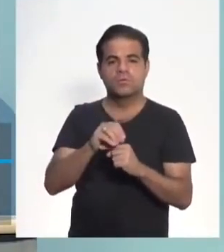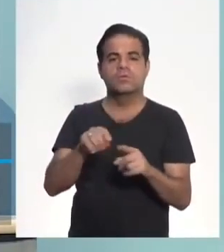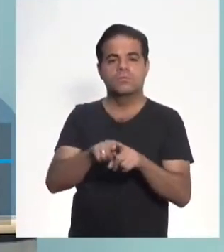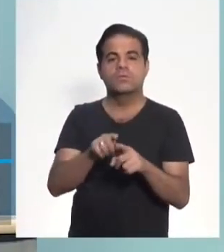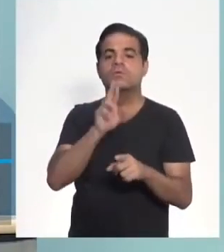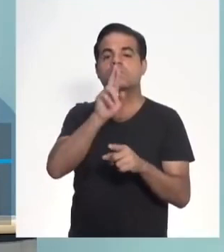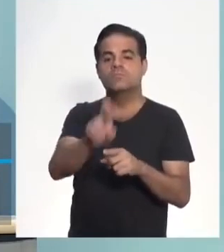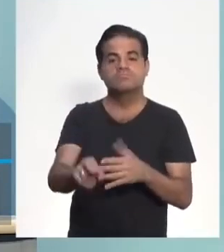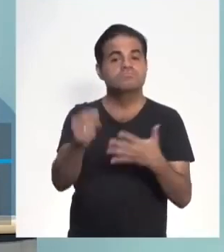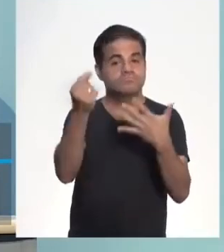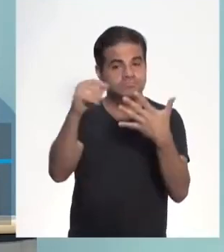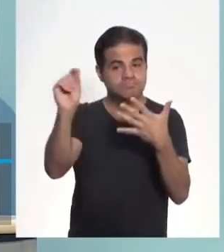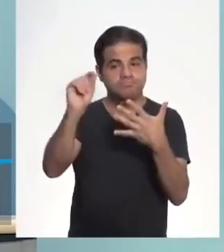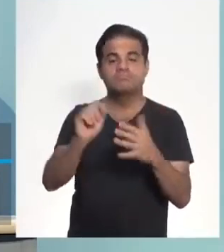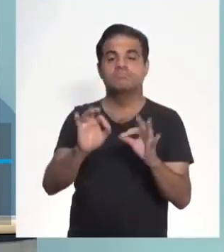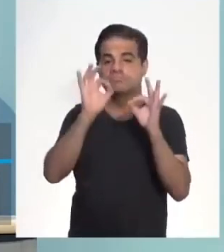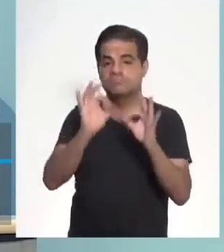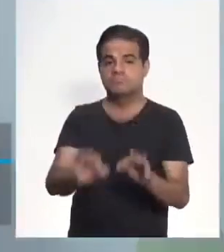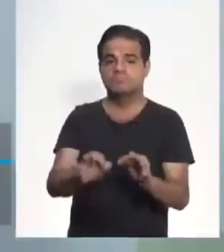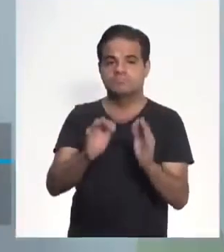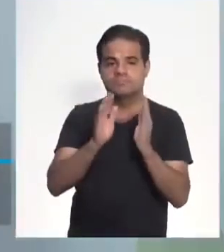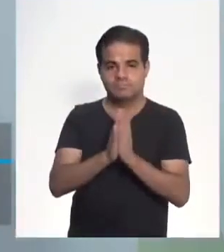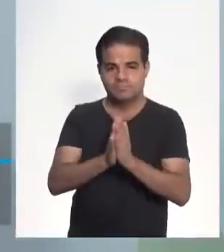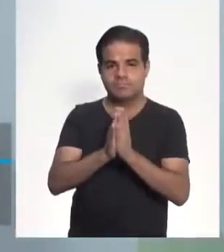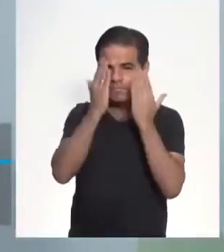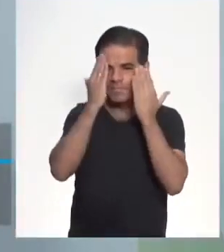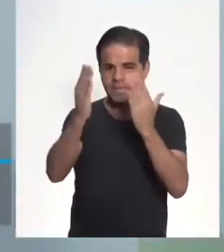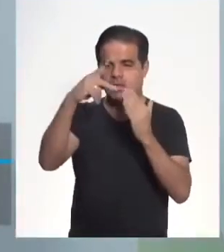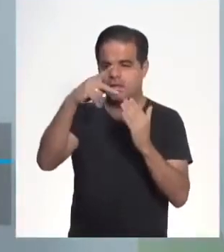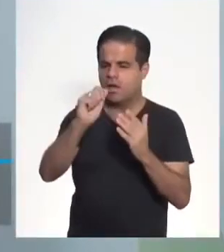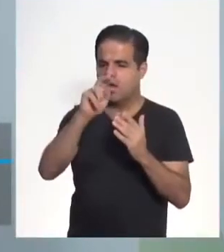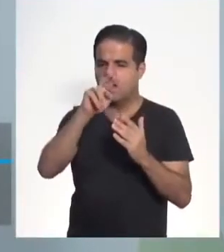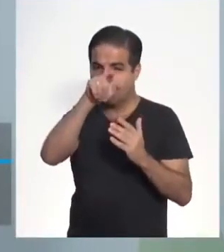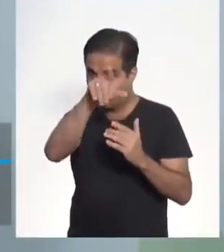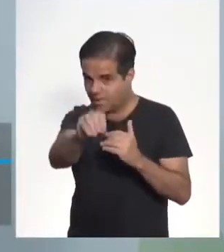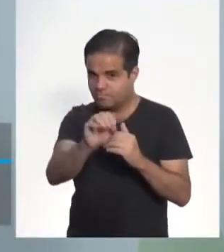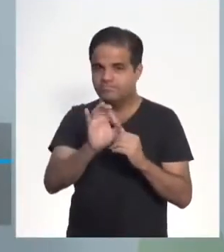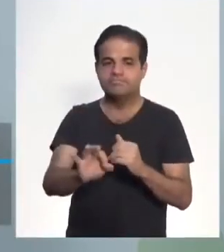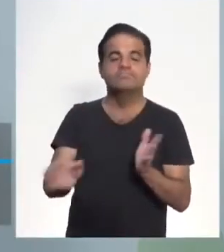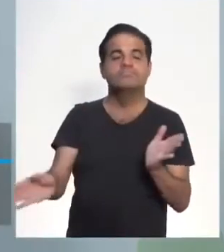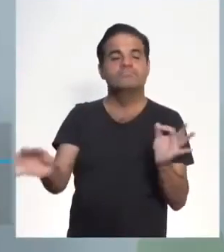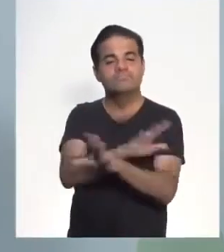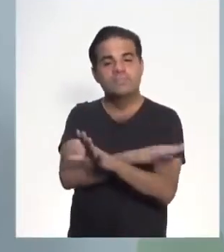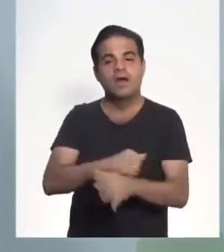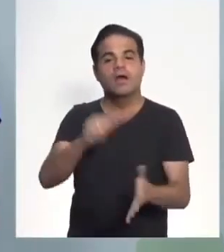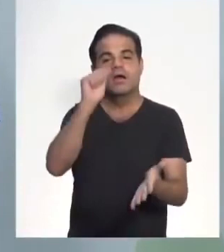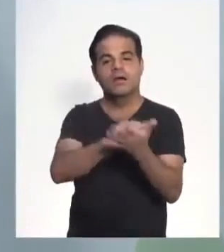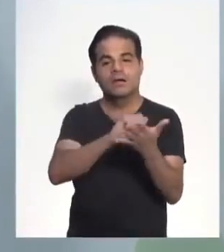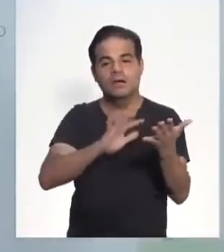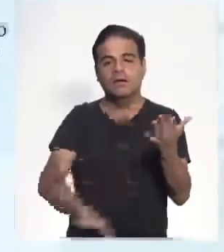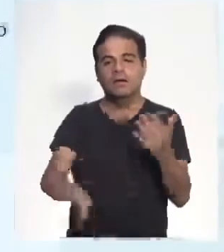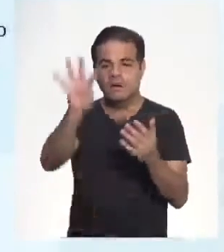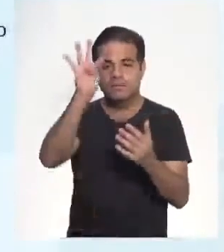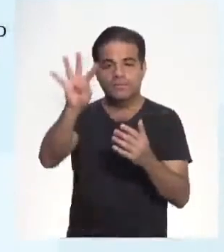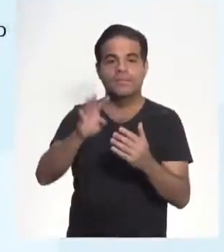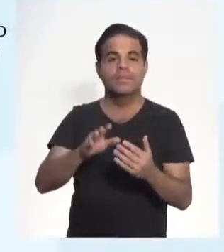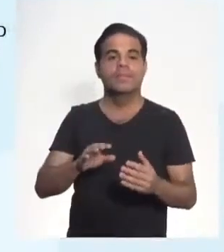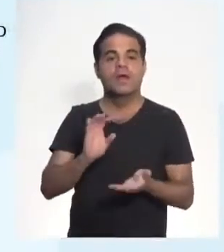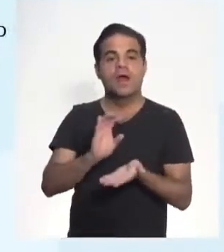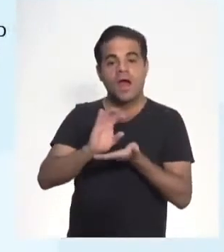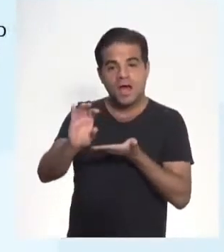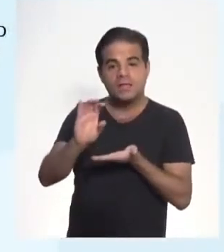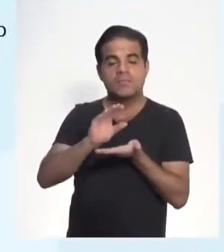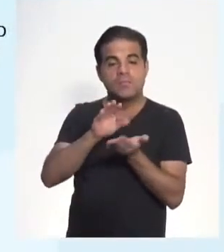Paulo também acertaram a resposta, tá bom, Osmar? Legal, Paulo. Obrigado. Vamos lá? Olha lá, para encerrar, atividade 4. A caderneta de